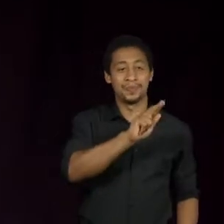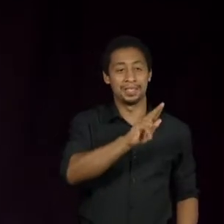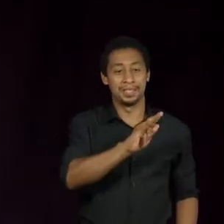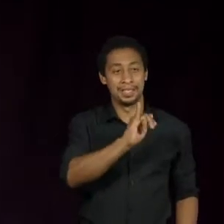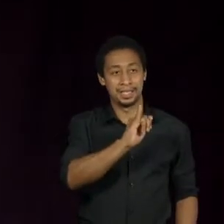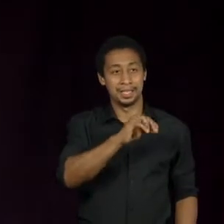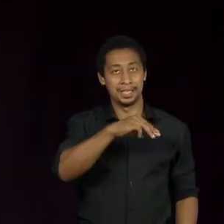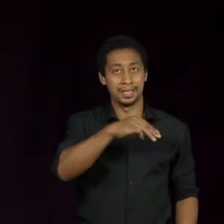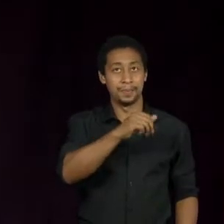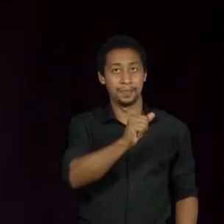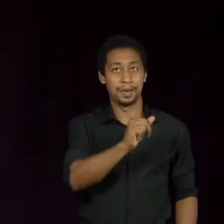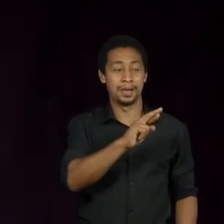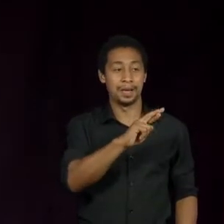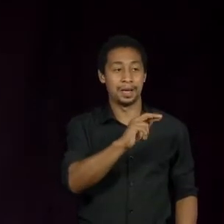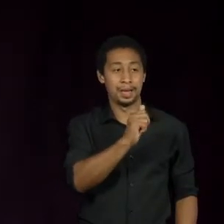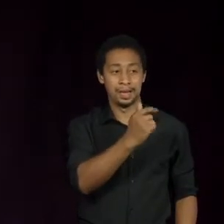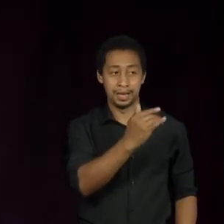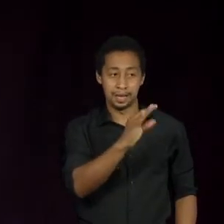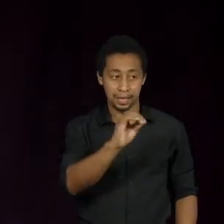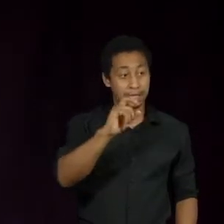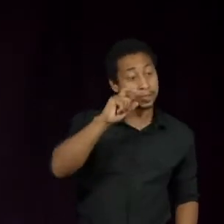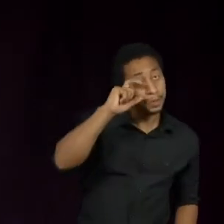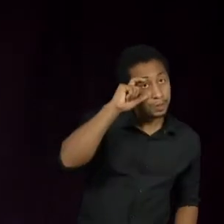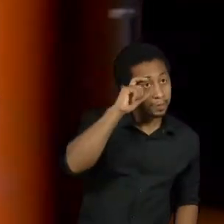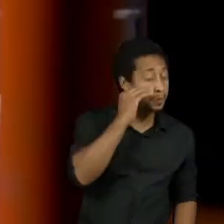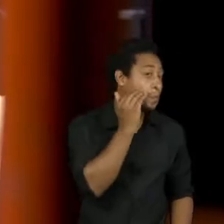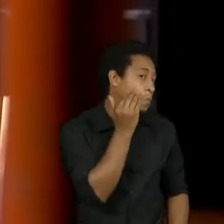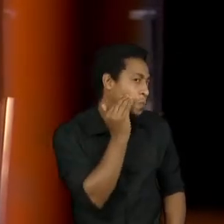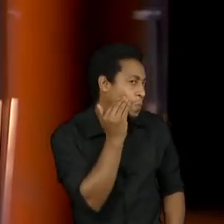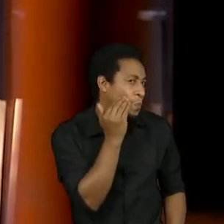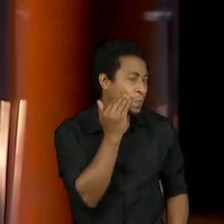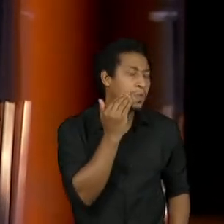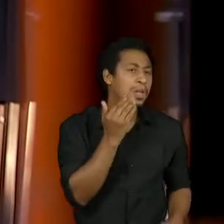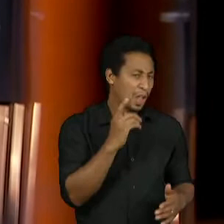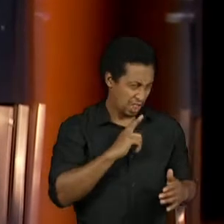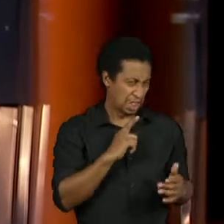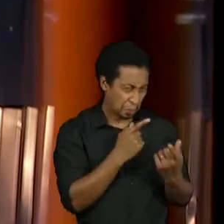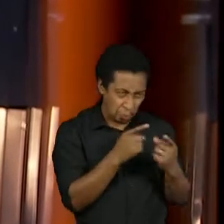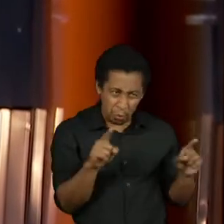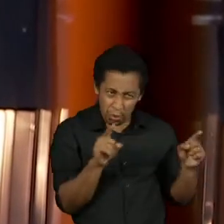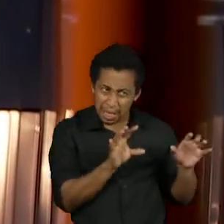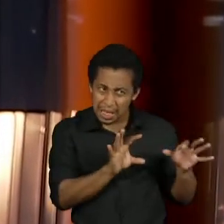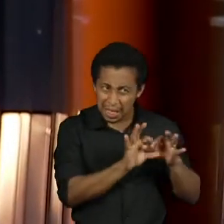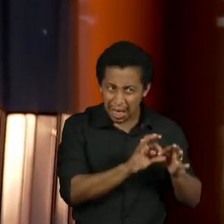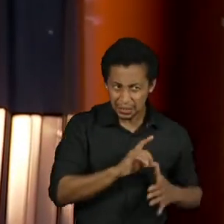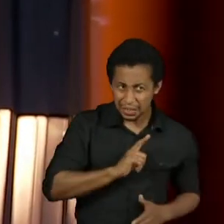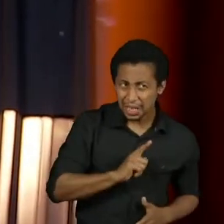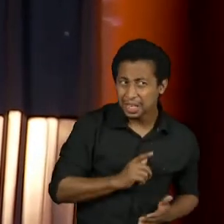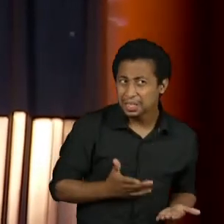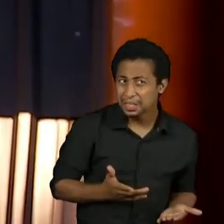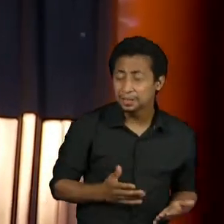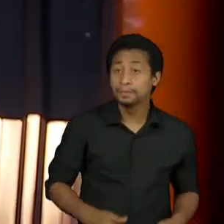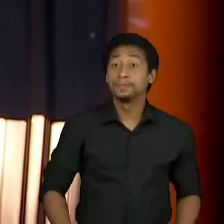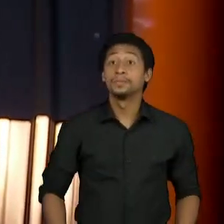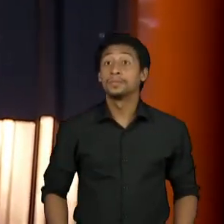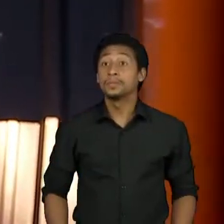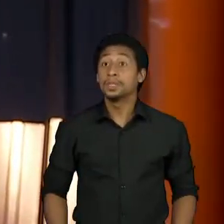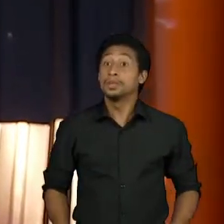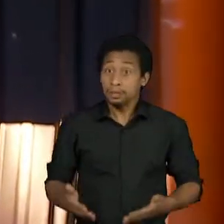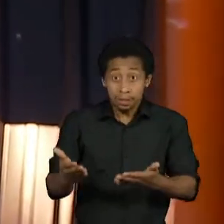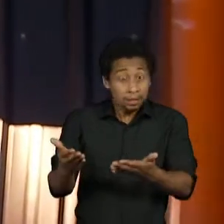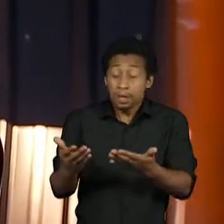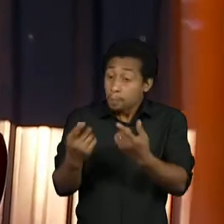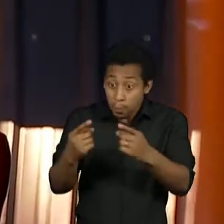um fluxo musical ali, não tem um som ali? Que Nossa, ligação é essa que você Guimarães faz? Rosa é profundamente musical,